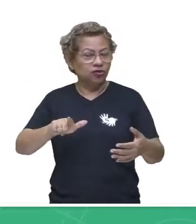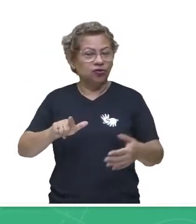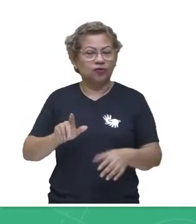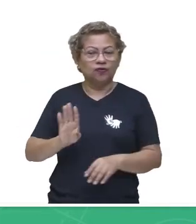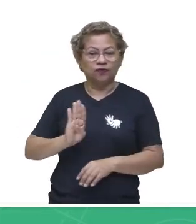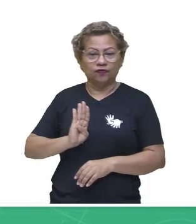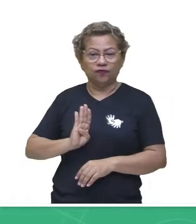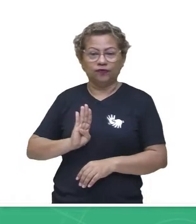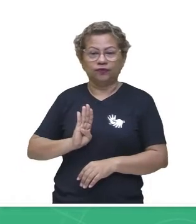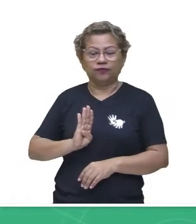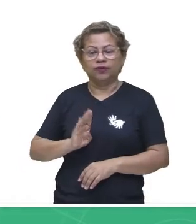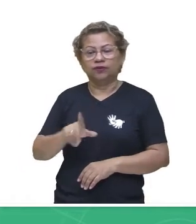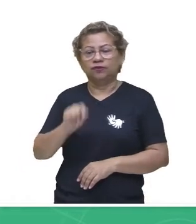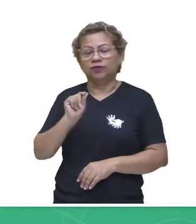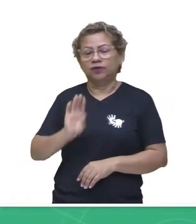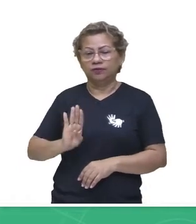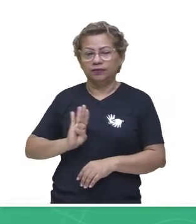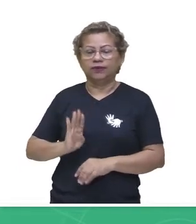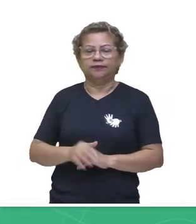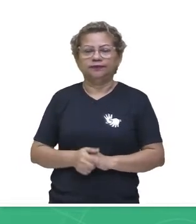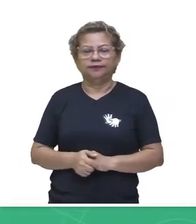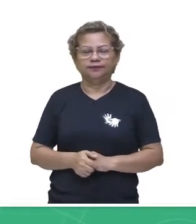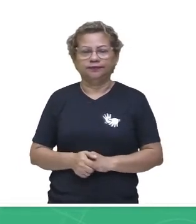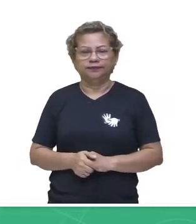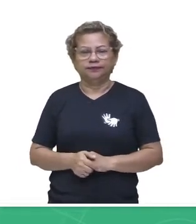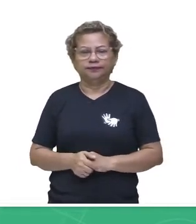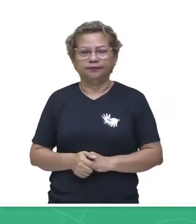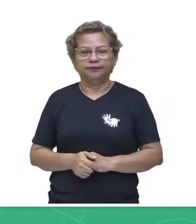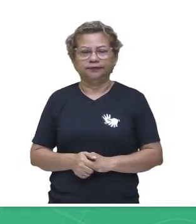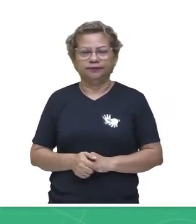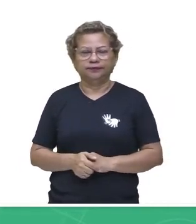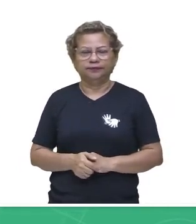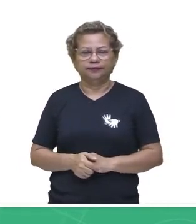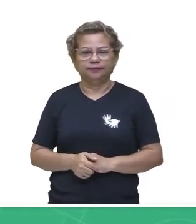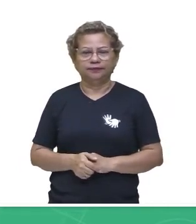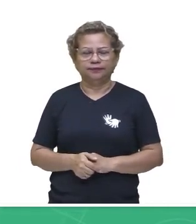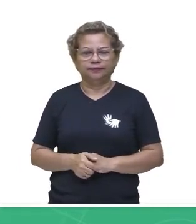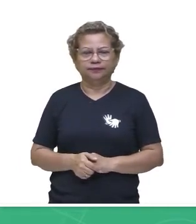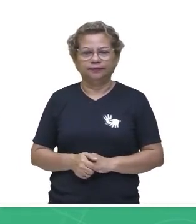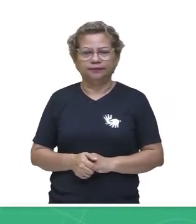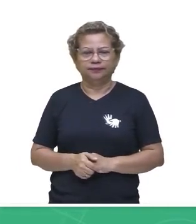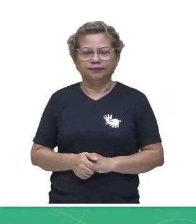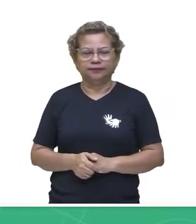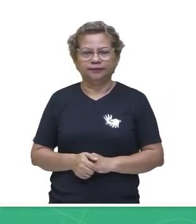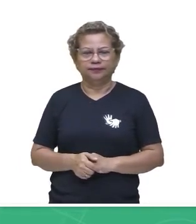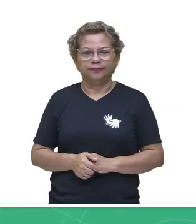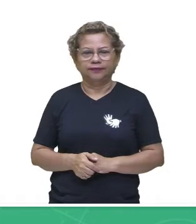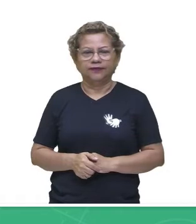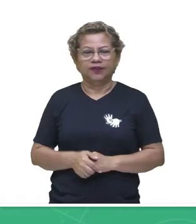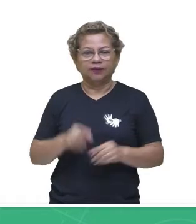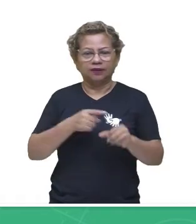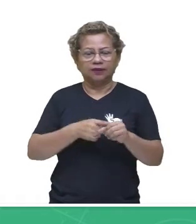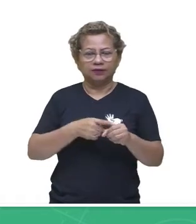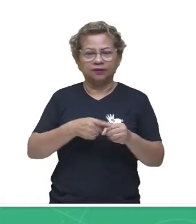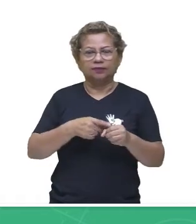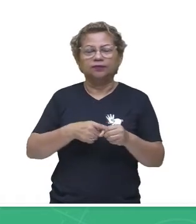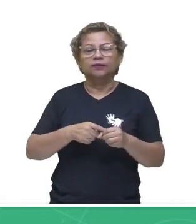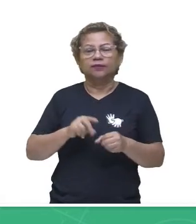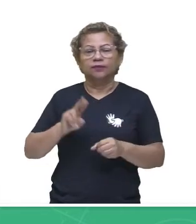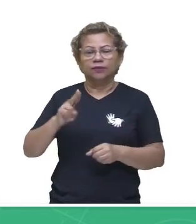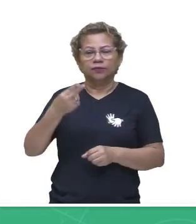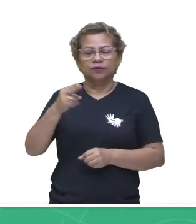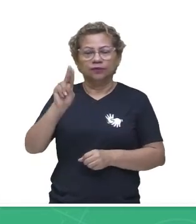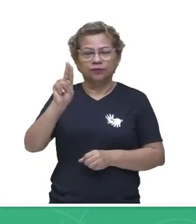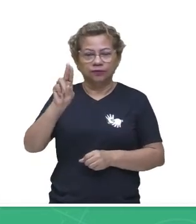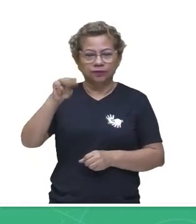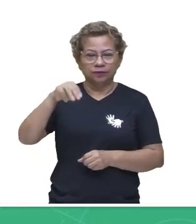toda a nossa correção do Exercitando, tá, Maria Gabriela? Lá da escola GM3 de Humaitá. Letra B, ela